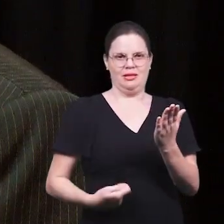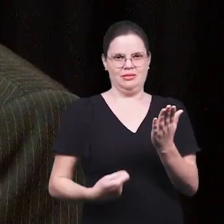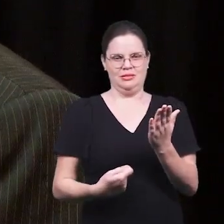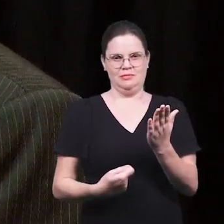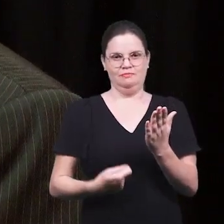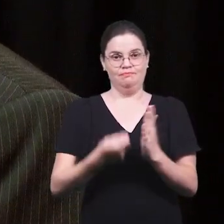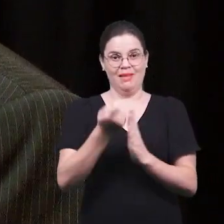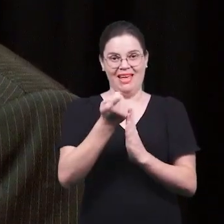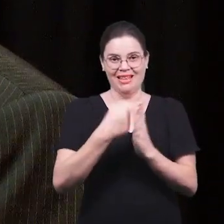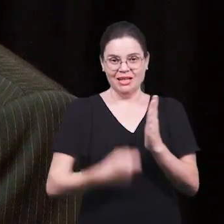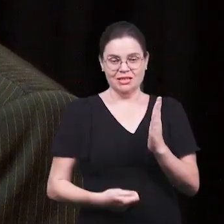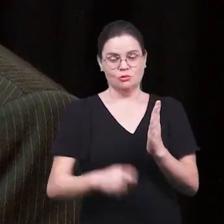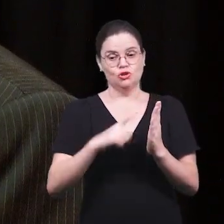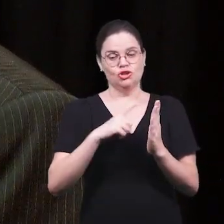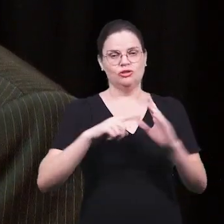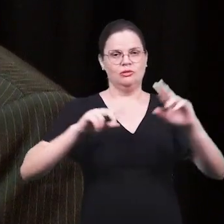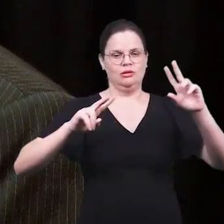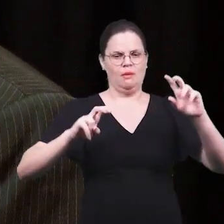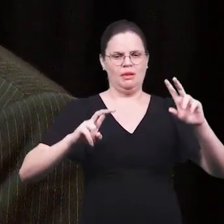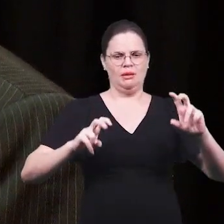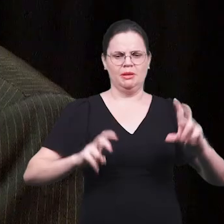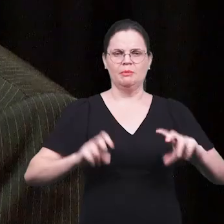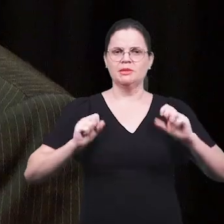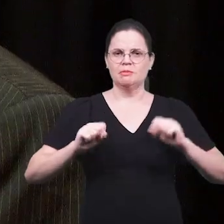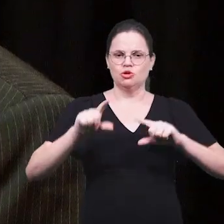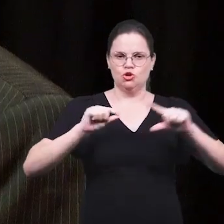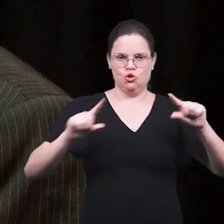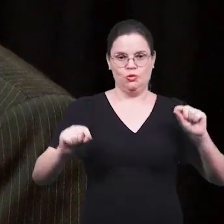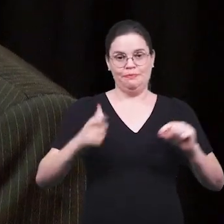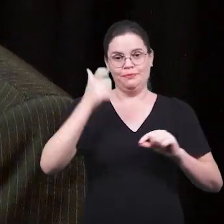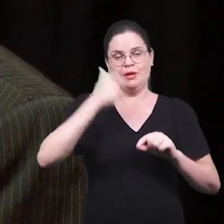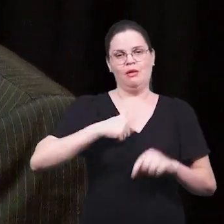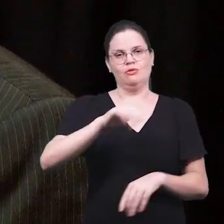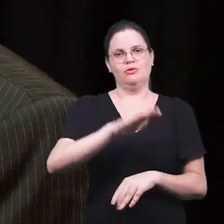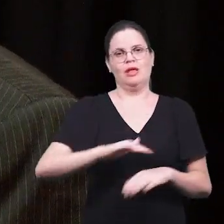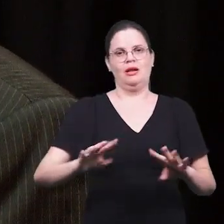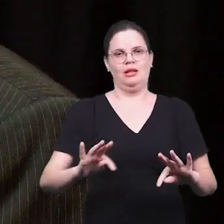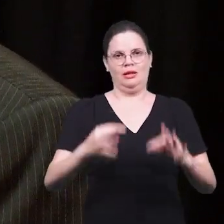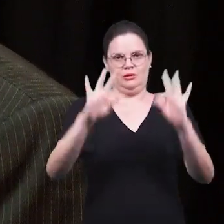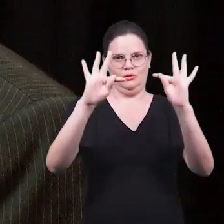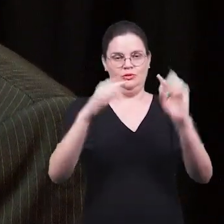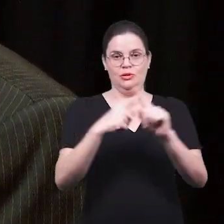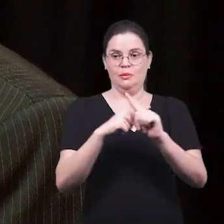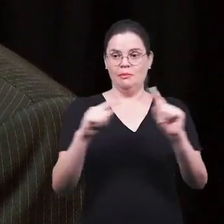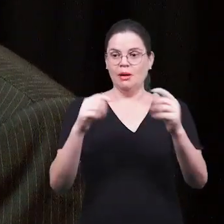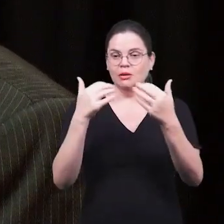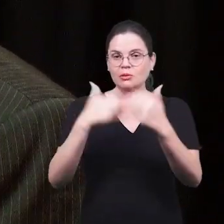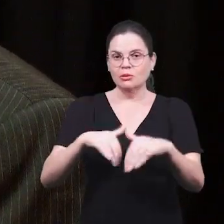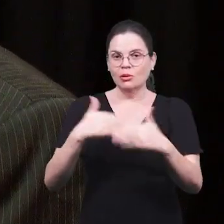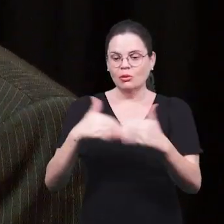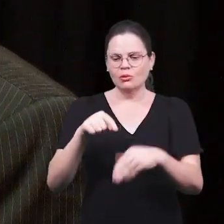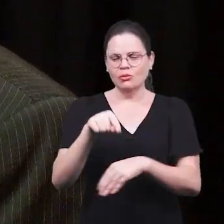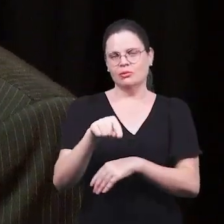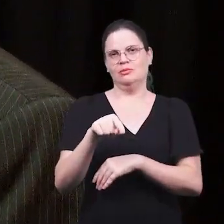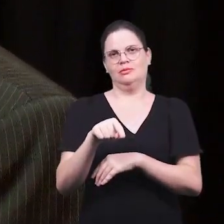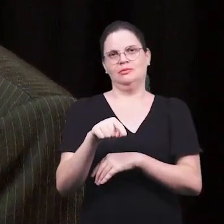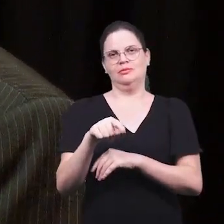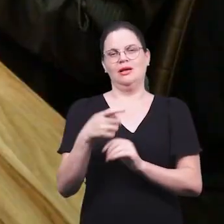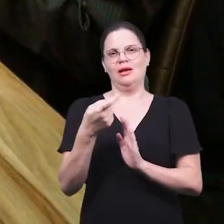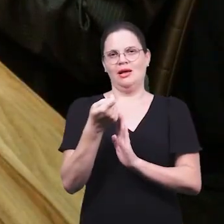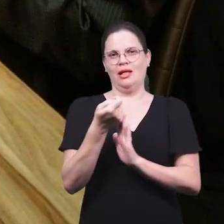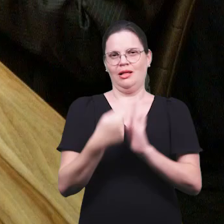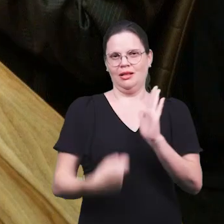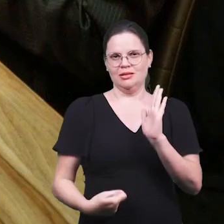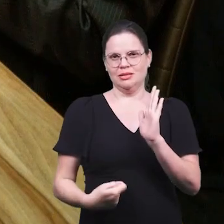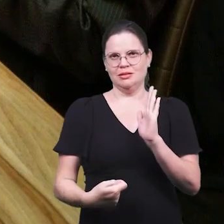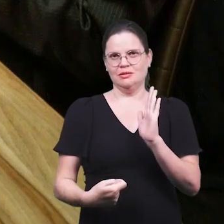especial, porque haviam, na redação, vários temas que podem ser pedidos. Então, eu sou da